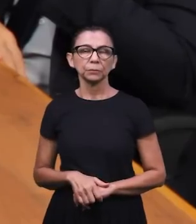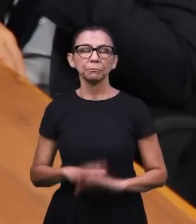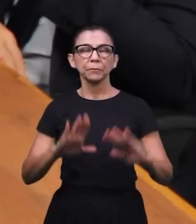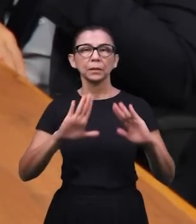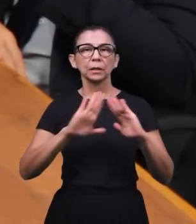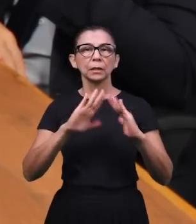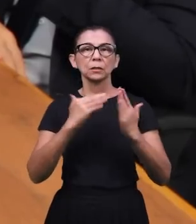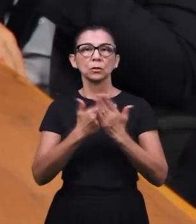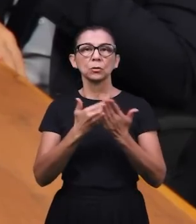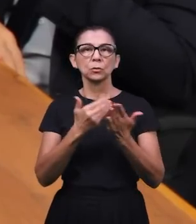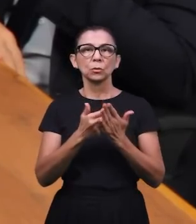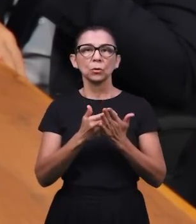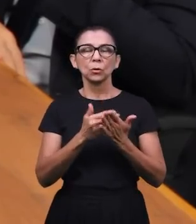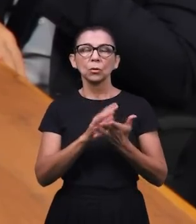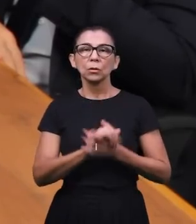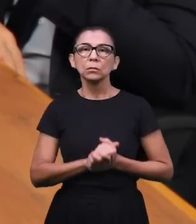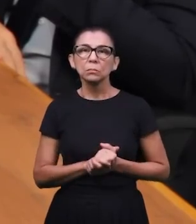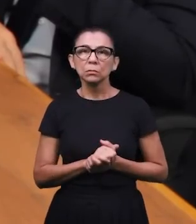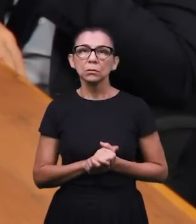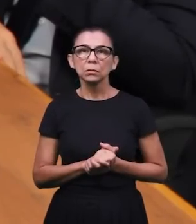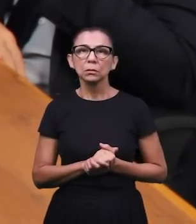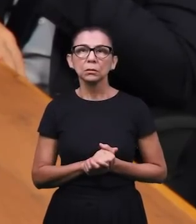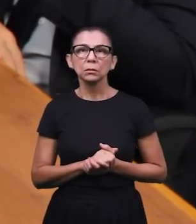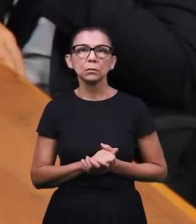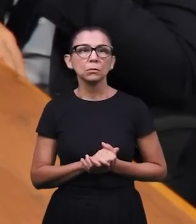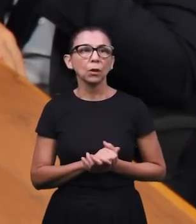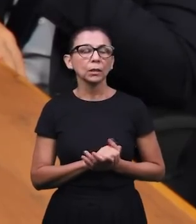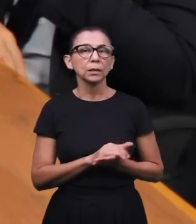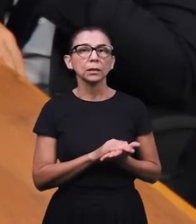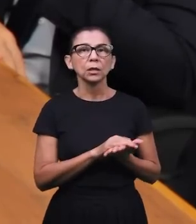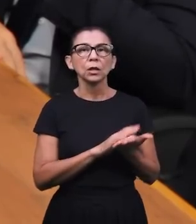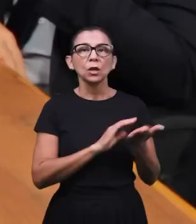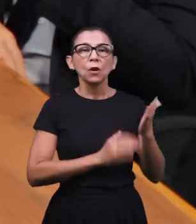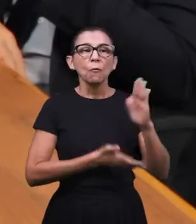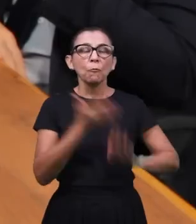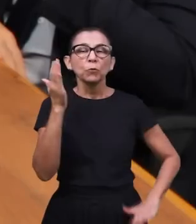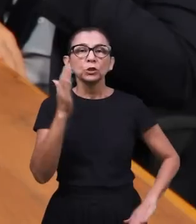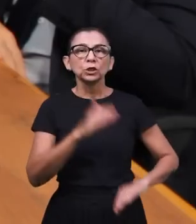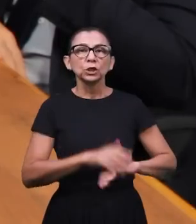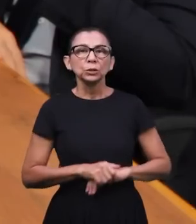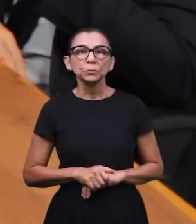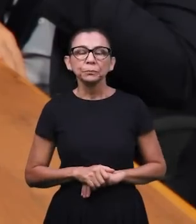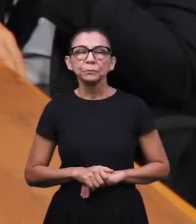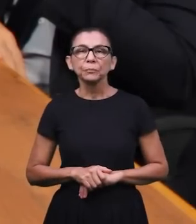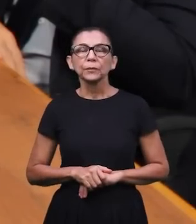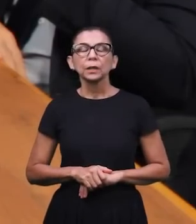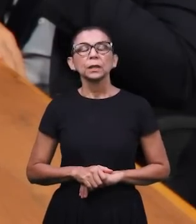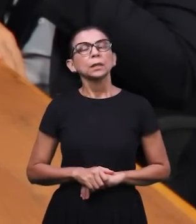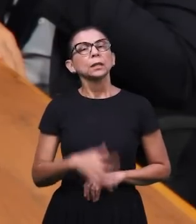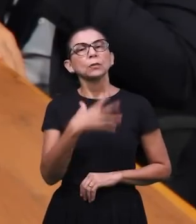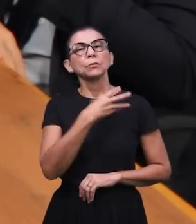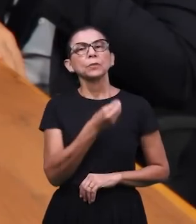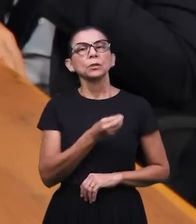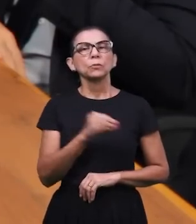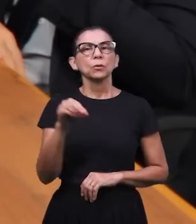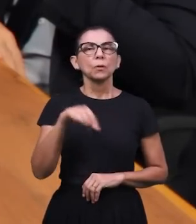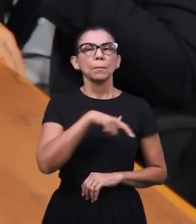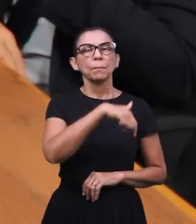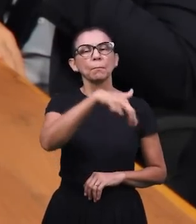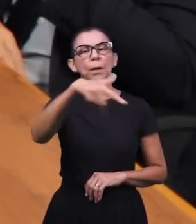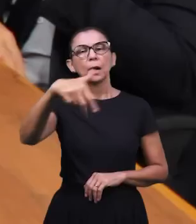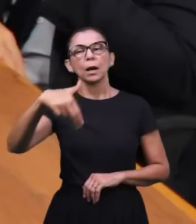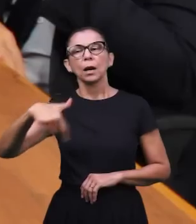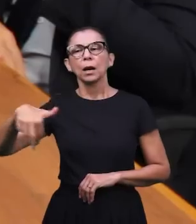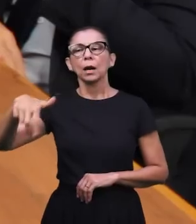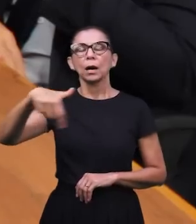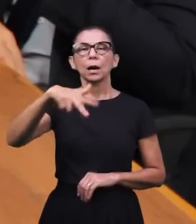Rio de Janeiro e esqueceu da hora de voltar para casa. Os pais tudo desesperados e nada de chegar. Aí passou o tempo, ele chegou